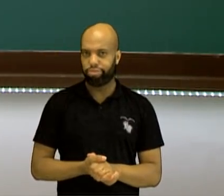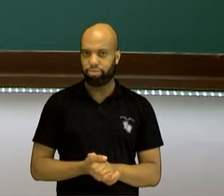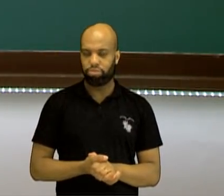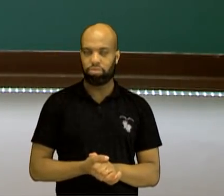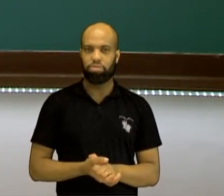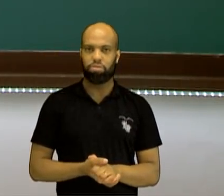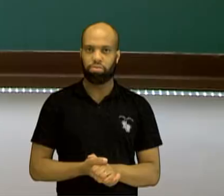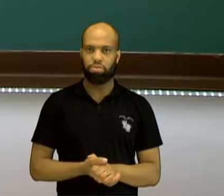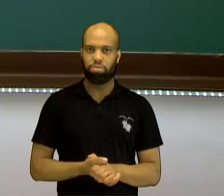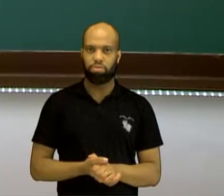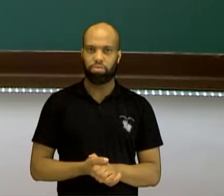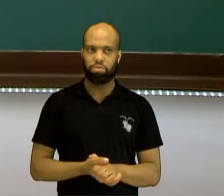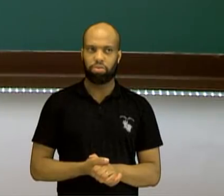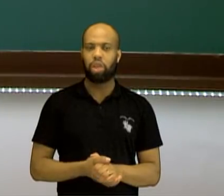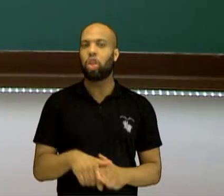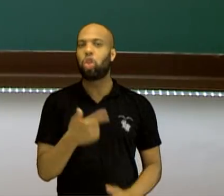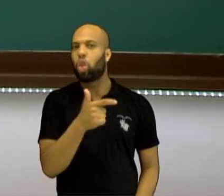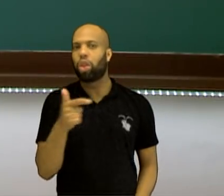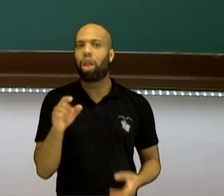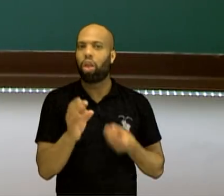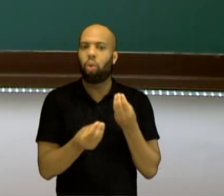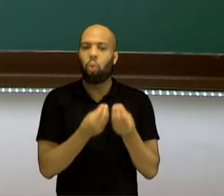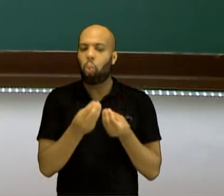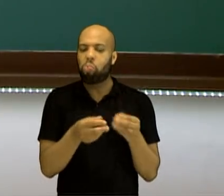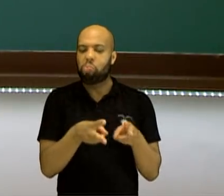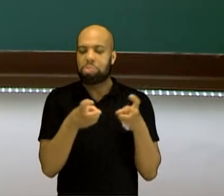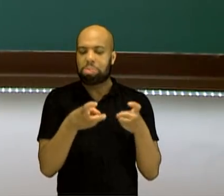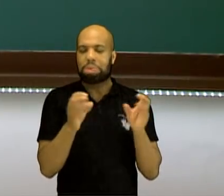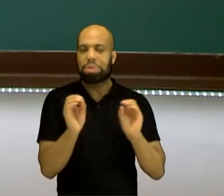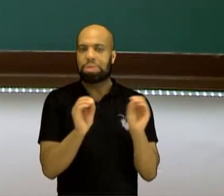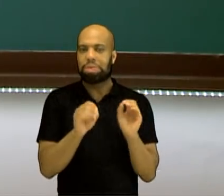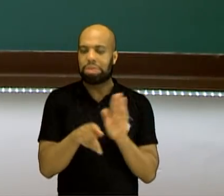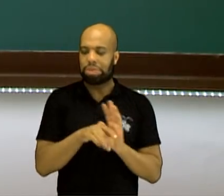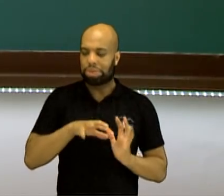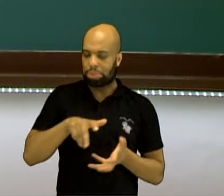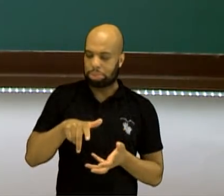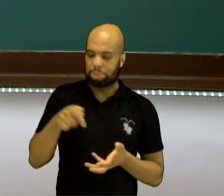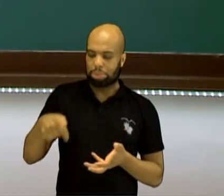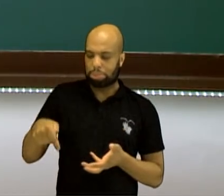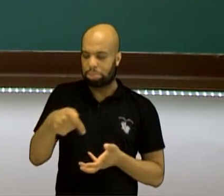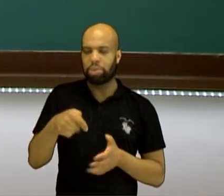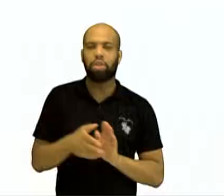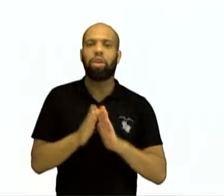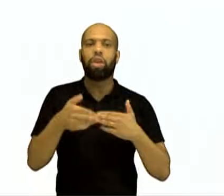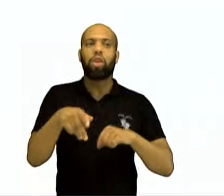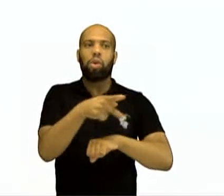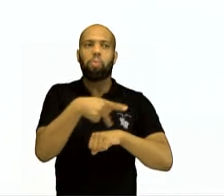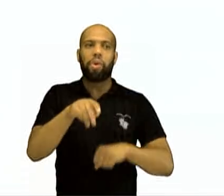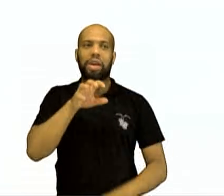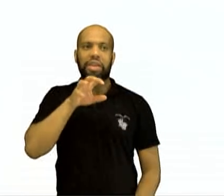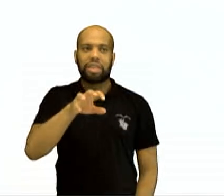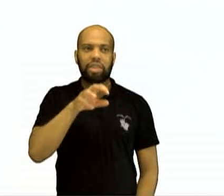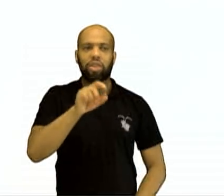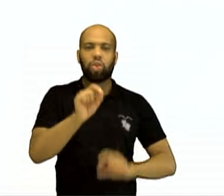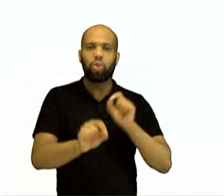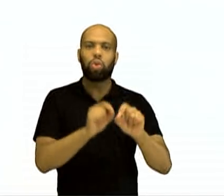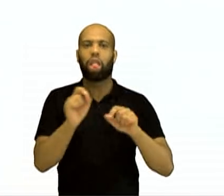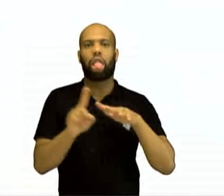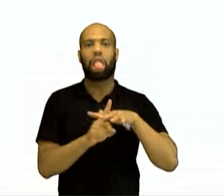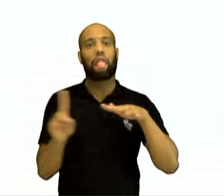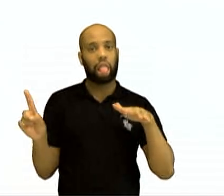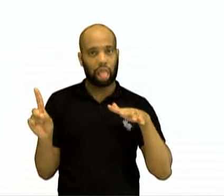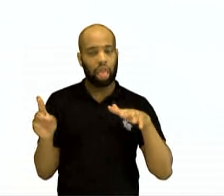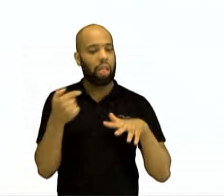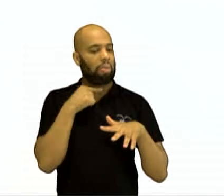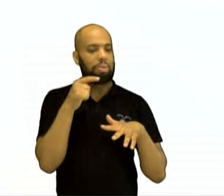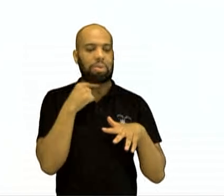não figure no cenário mundial, não tenha prestígio nem reconhecimento. que poderia acontecer? Um país nessa situação, ele fica excluído do